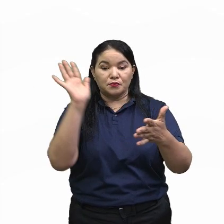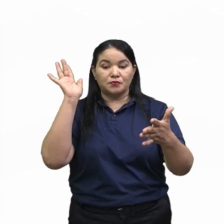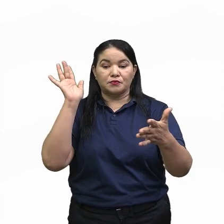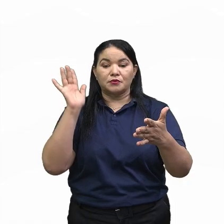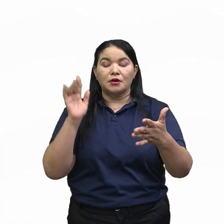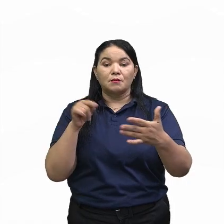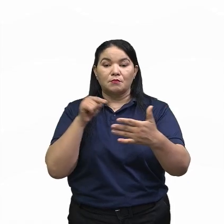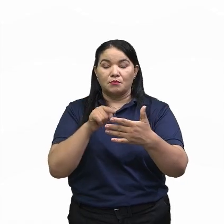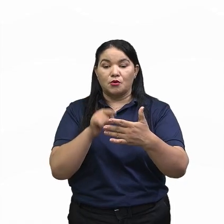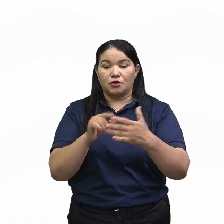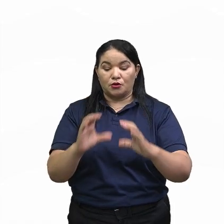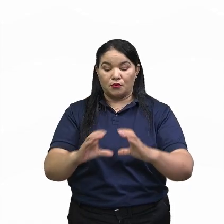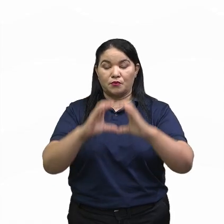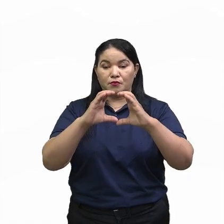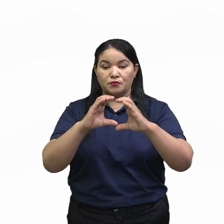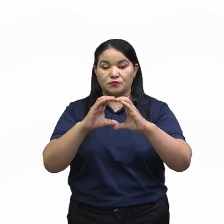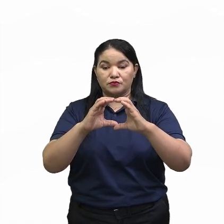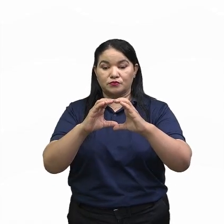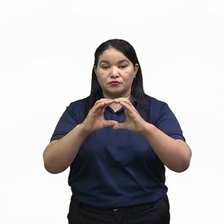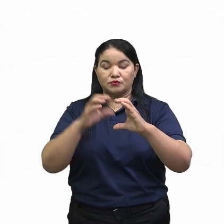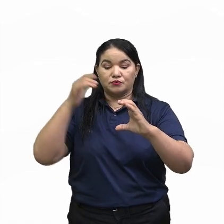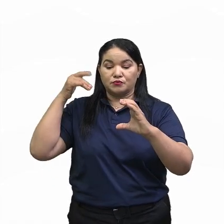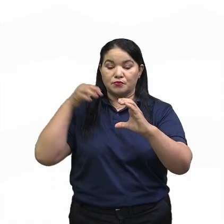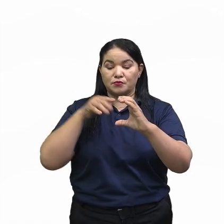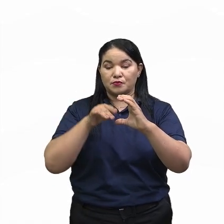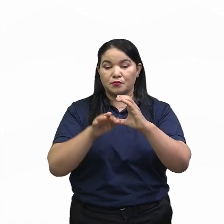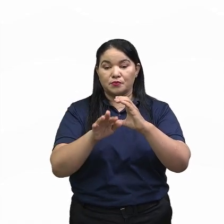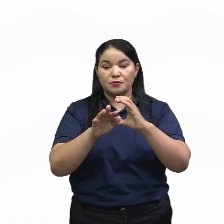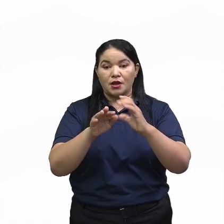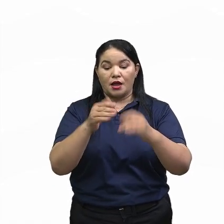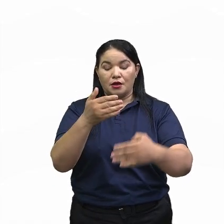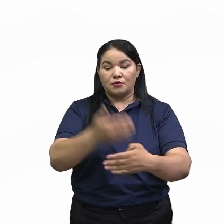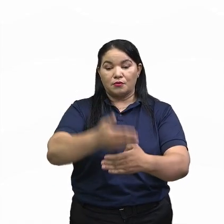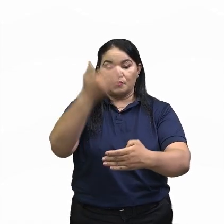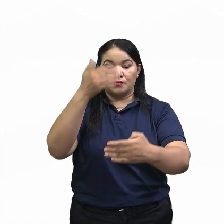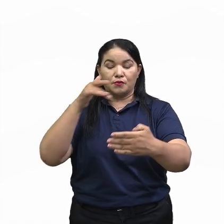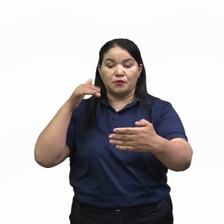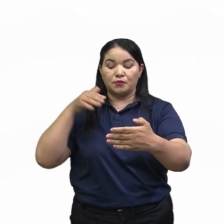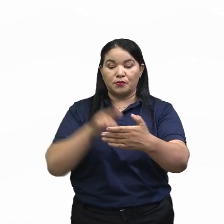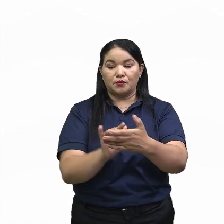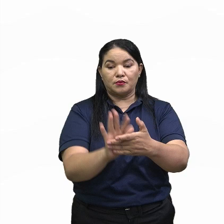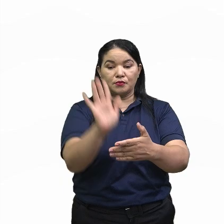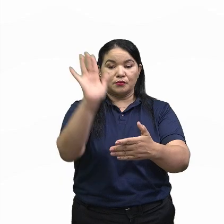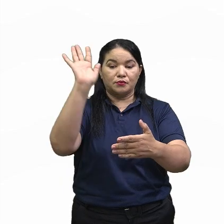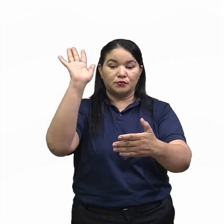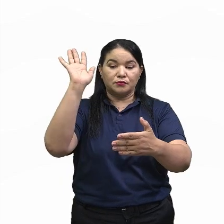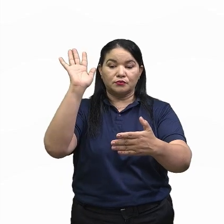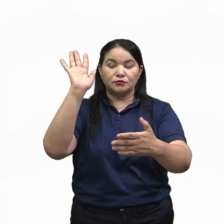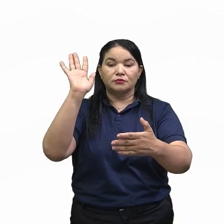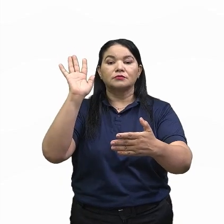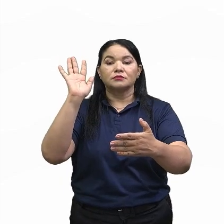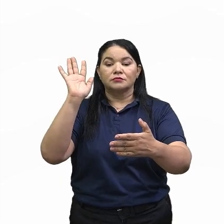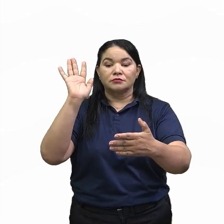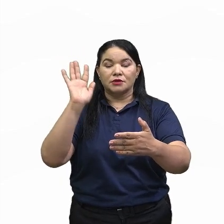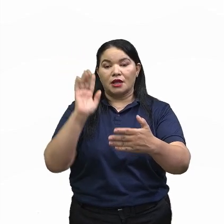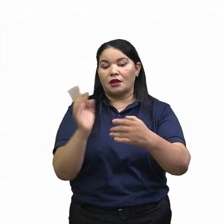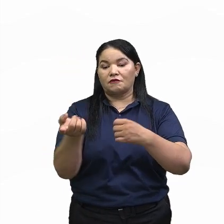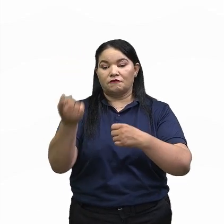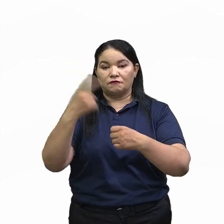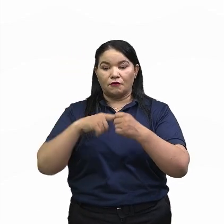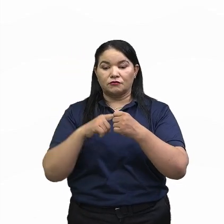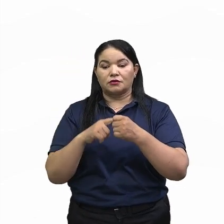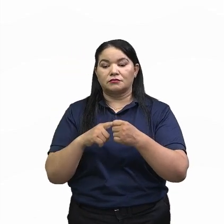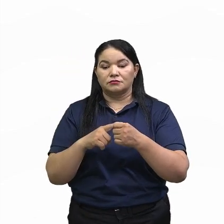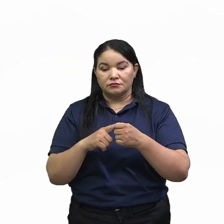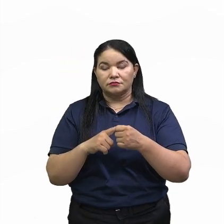ondas sonoras, encontra um obstáculo, que é o objeto, a onda bate nesse obstáculo e reflete, ela volta para o meio